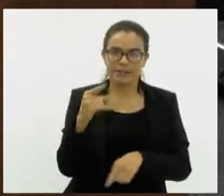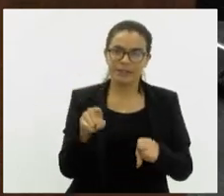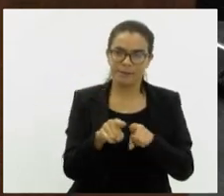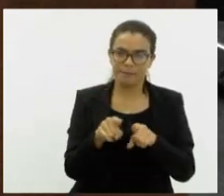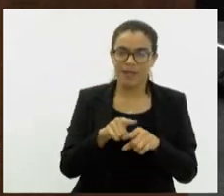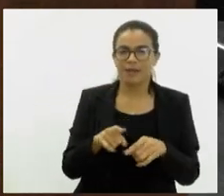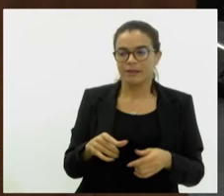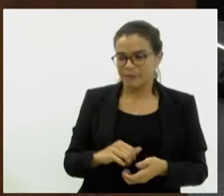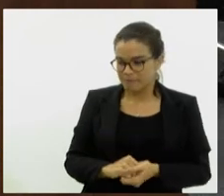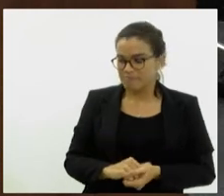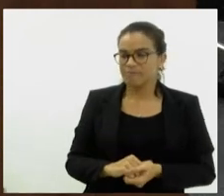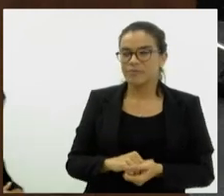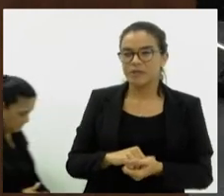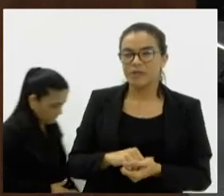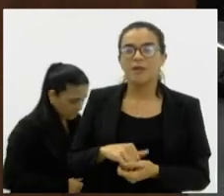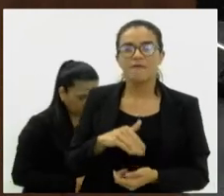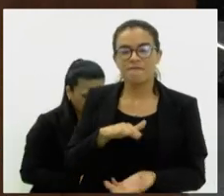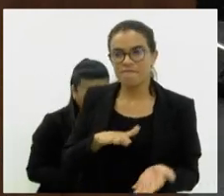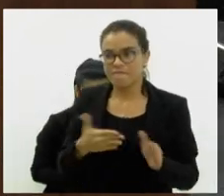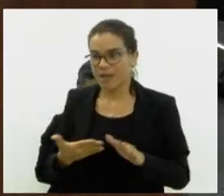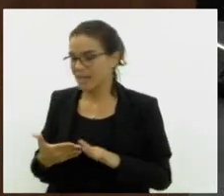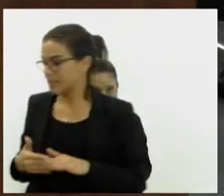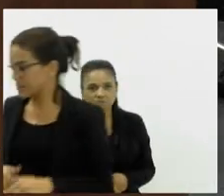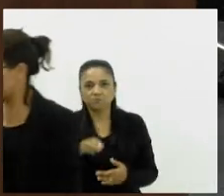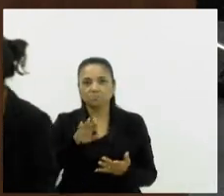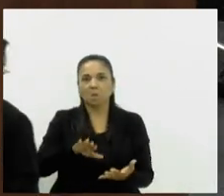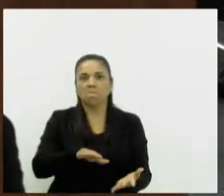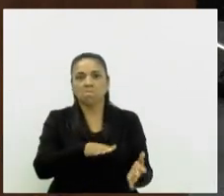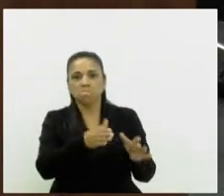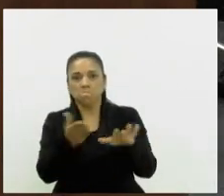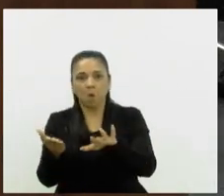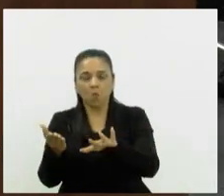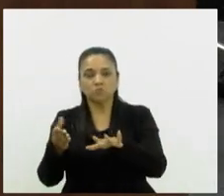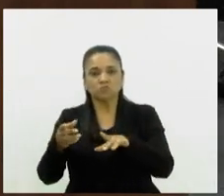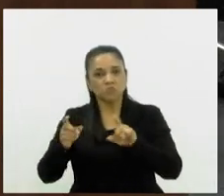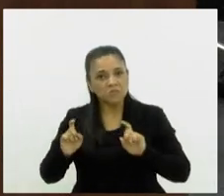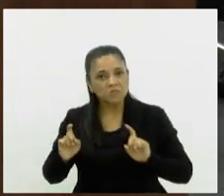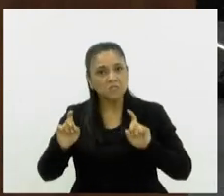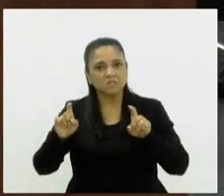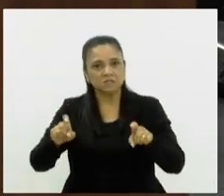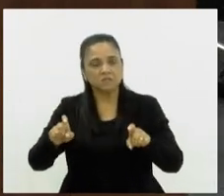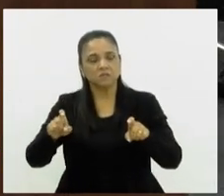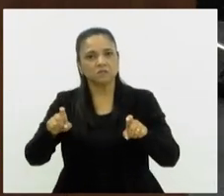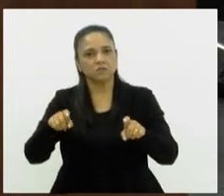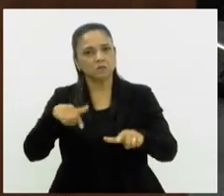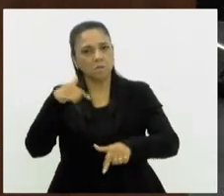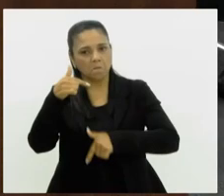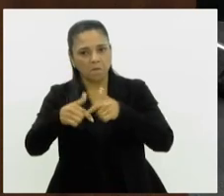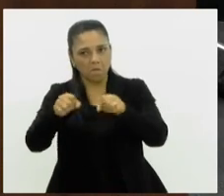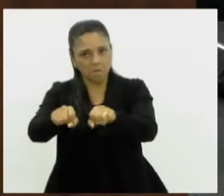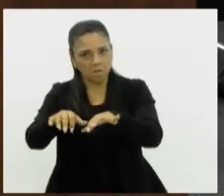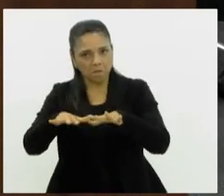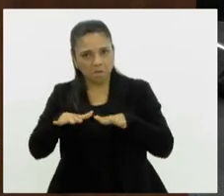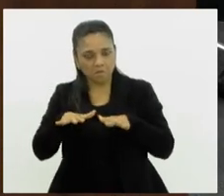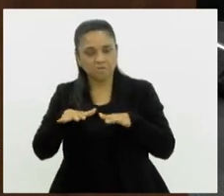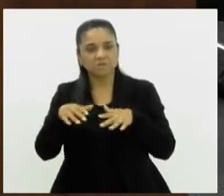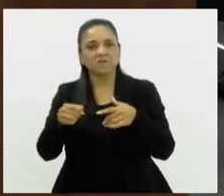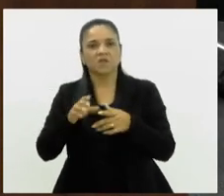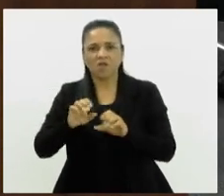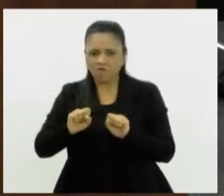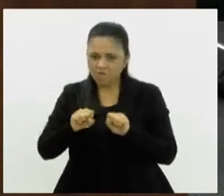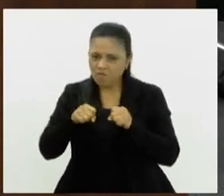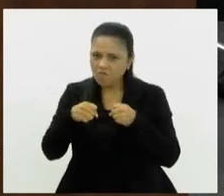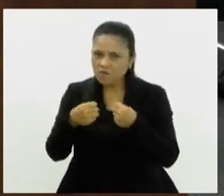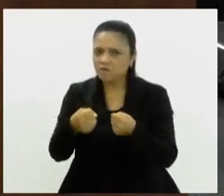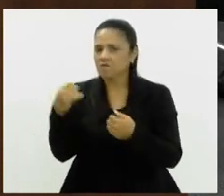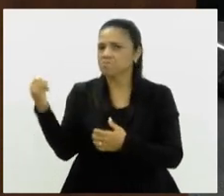no exercício da sua função parlamentar. Então, reforçar aqui, mais uma vez, a